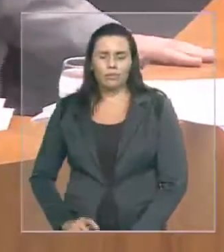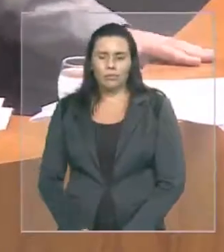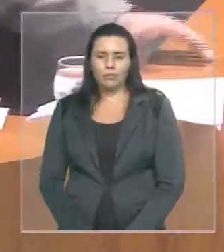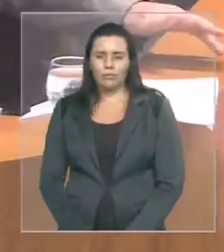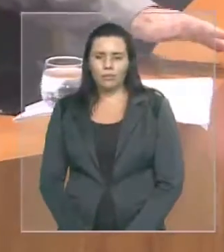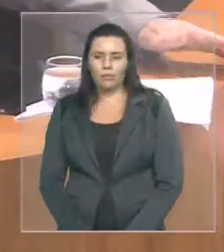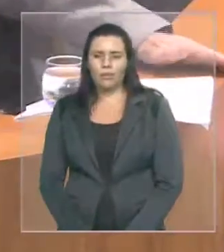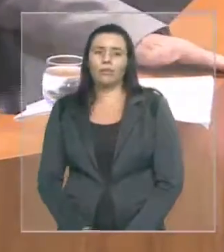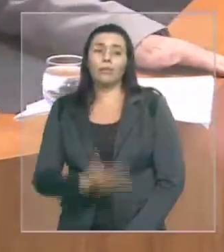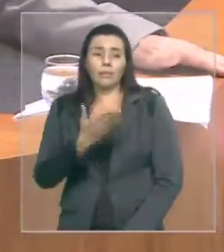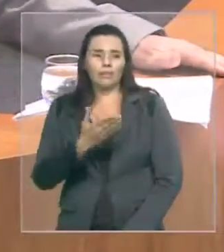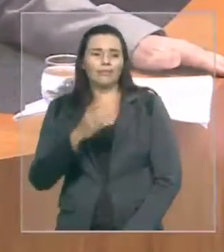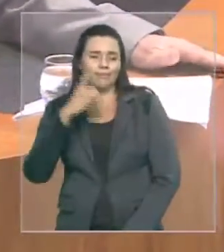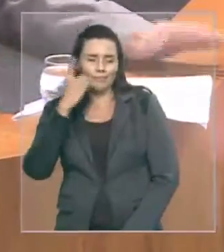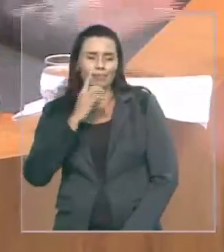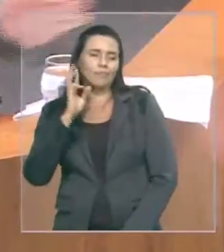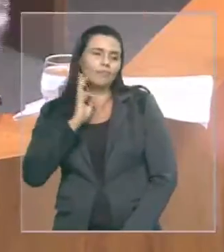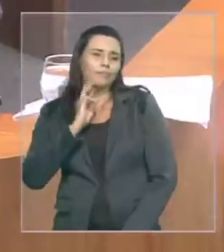Nobre deputado Wellington,